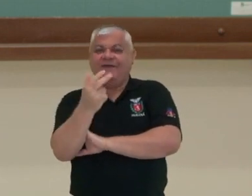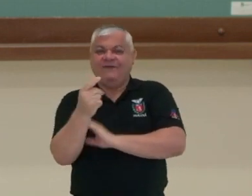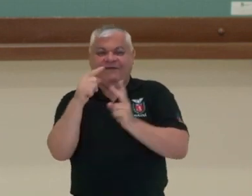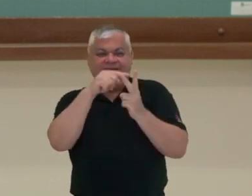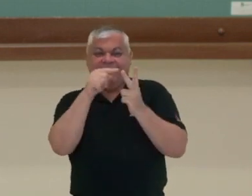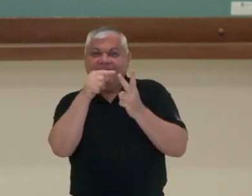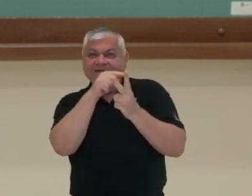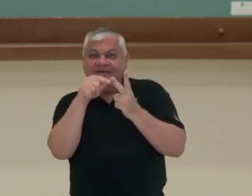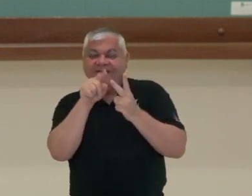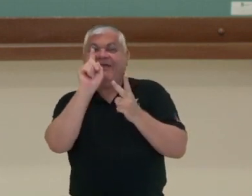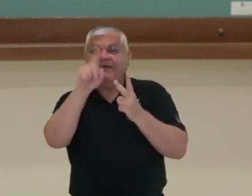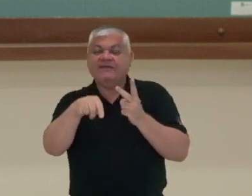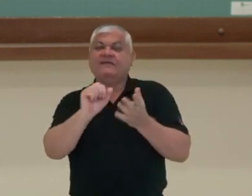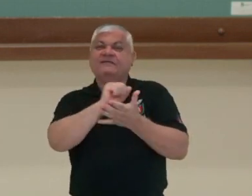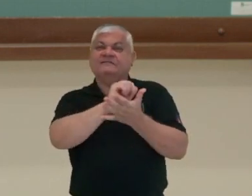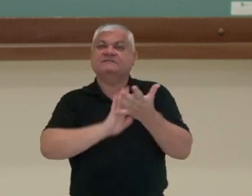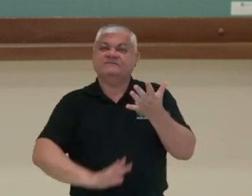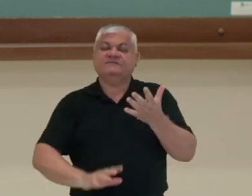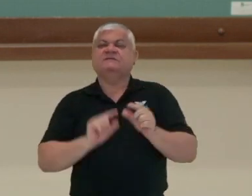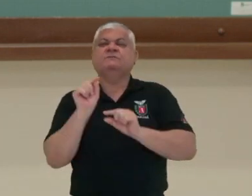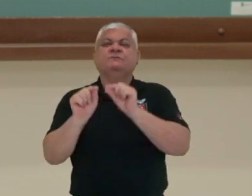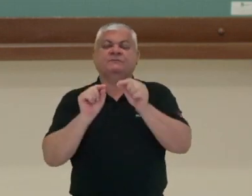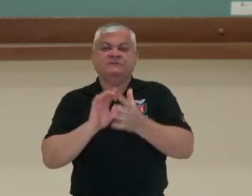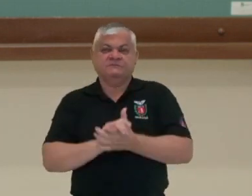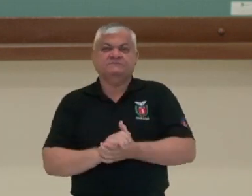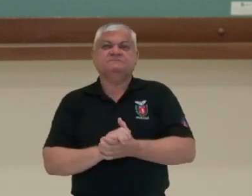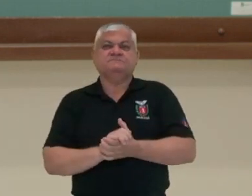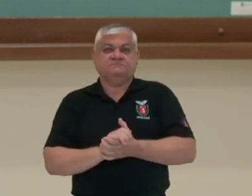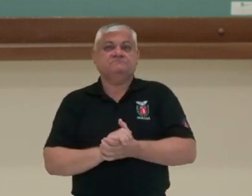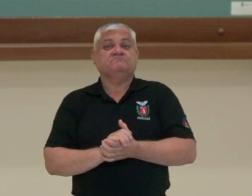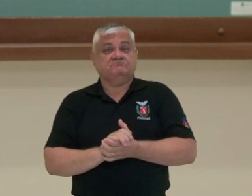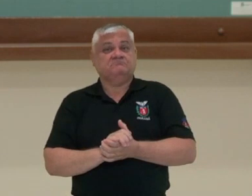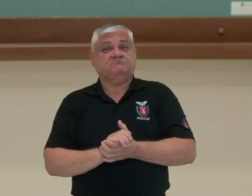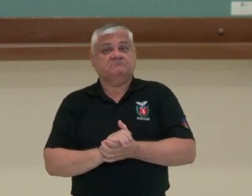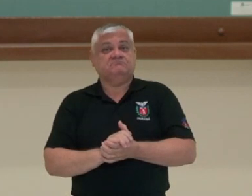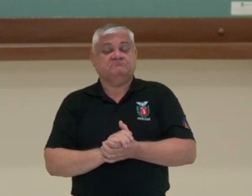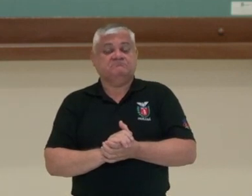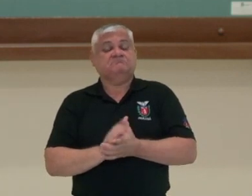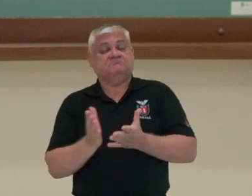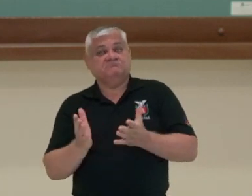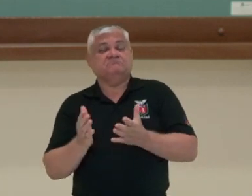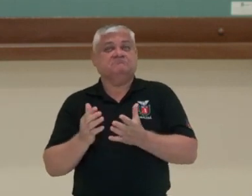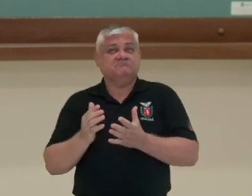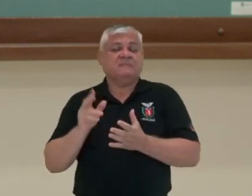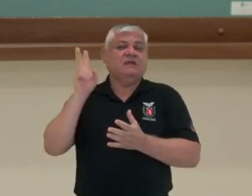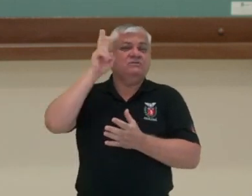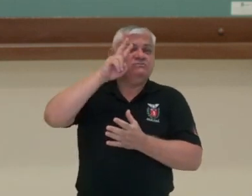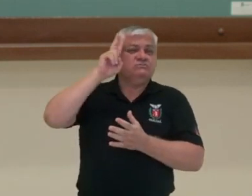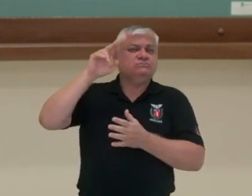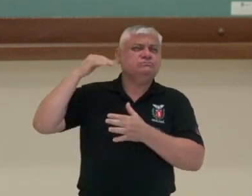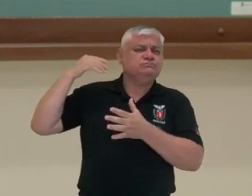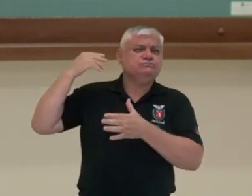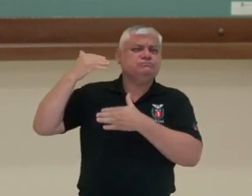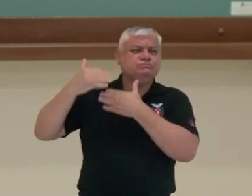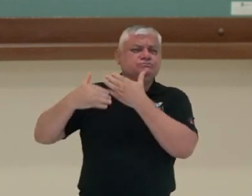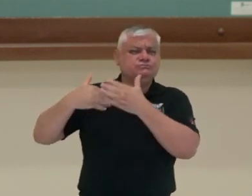naquelas atividades que nós consideramos aí, e em algum momento da história humana,